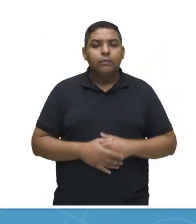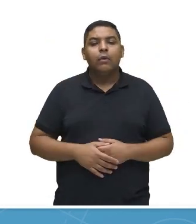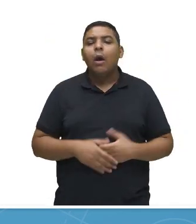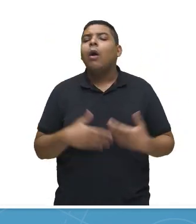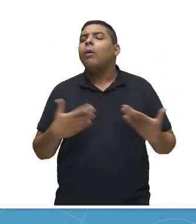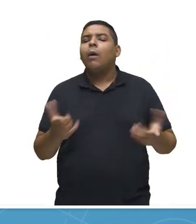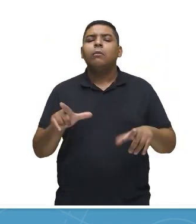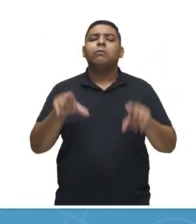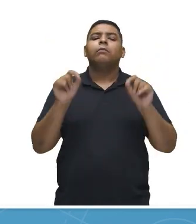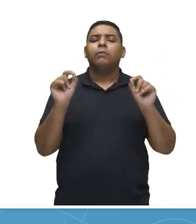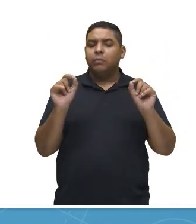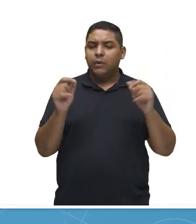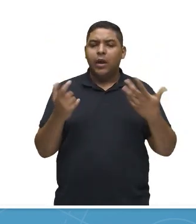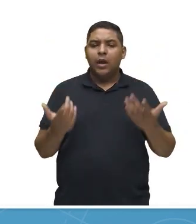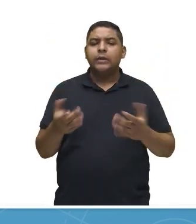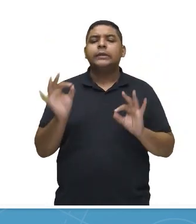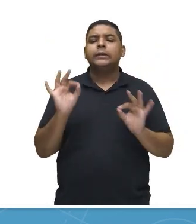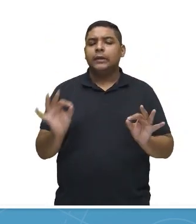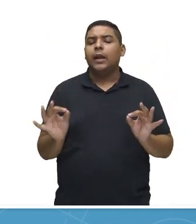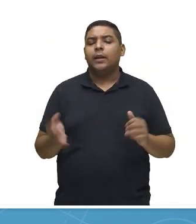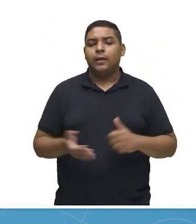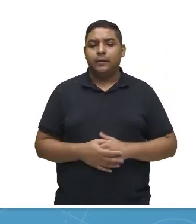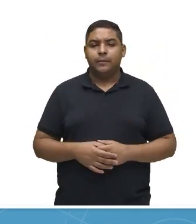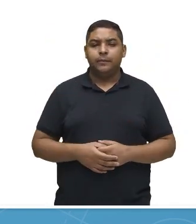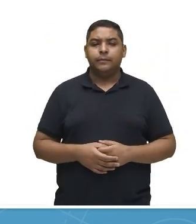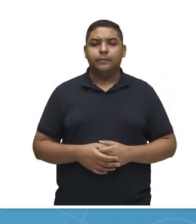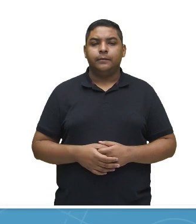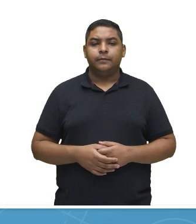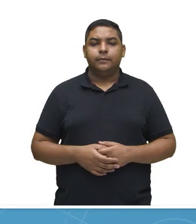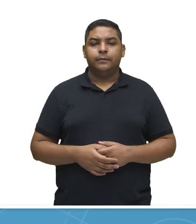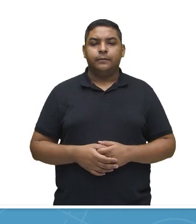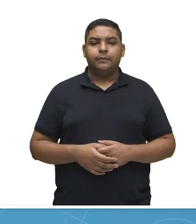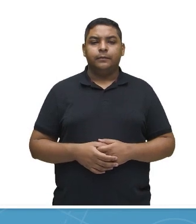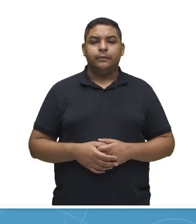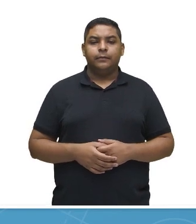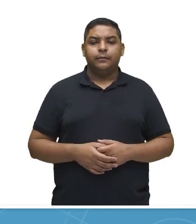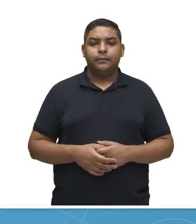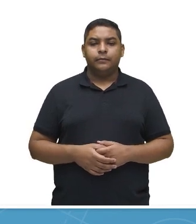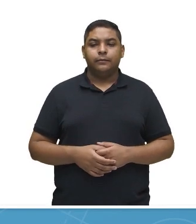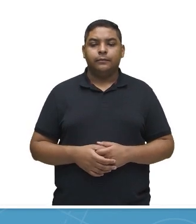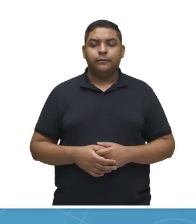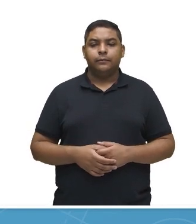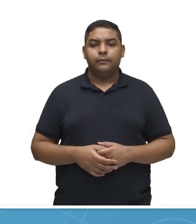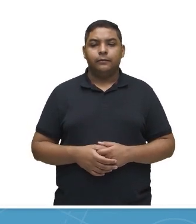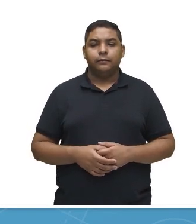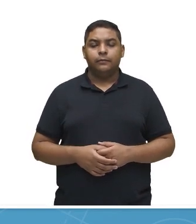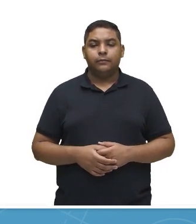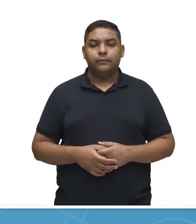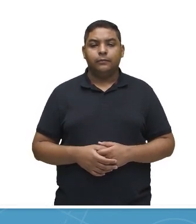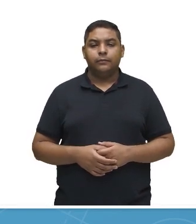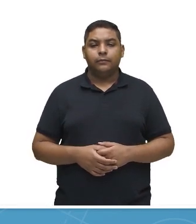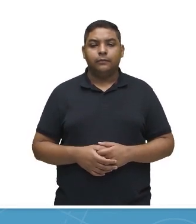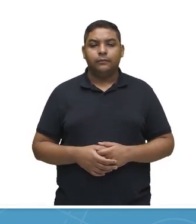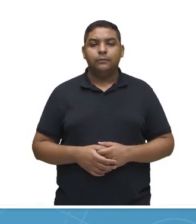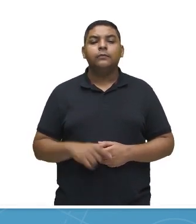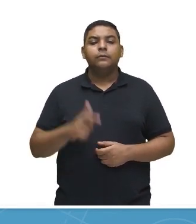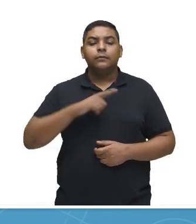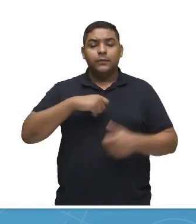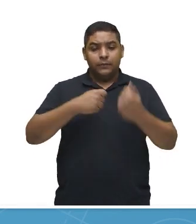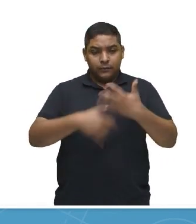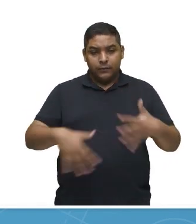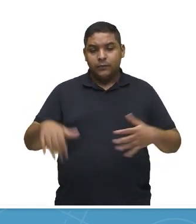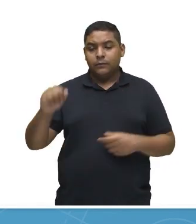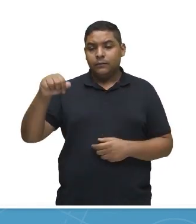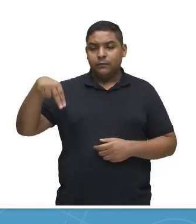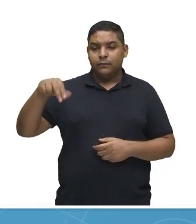vai marcar aí qual é a alternativa que está correta. Tá? Então, aqui no nosso chat, Ana